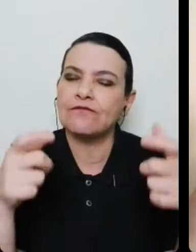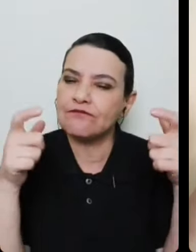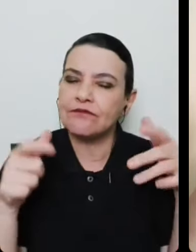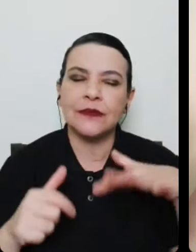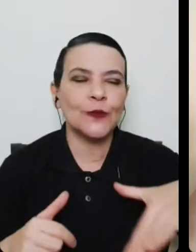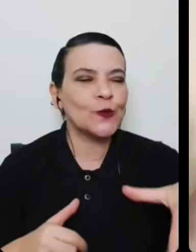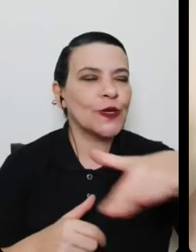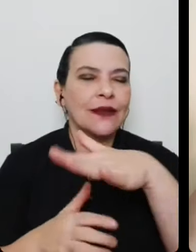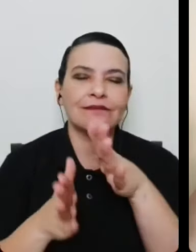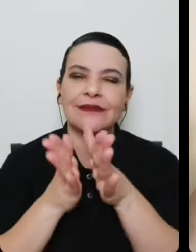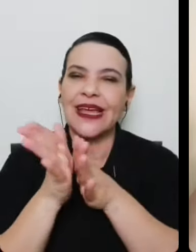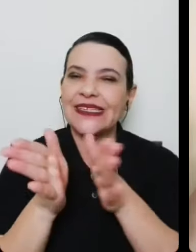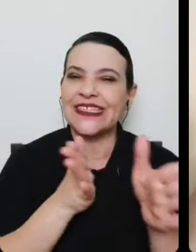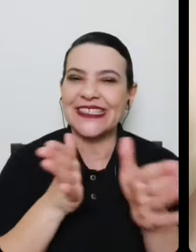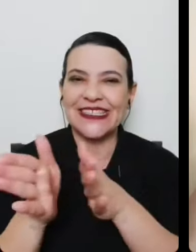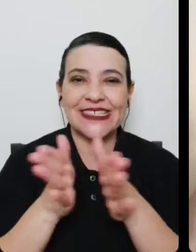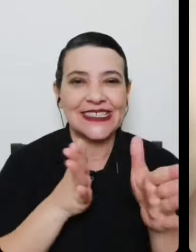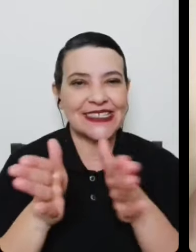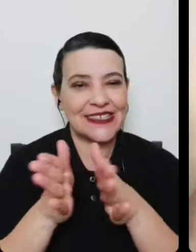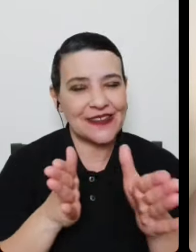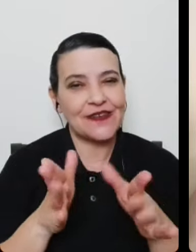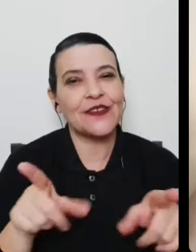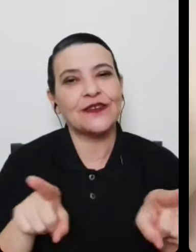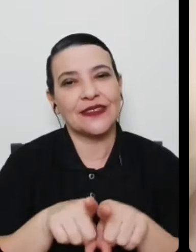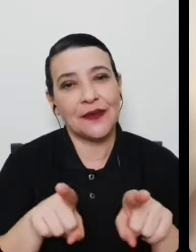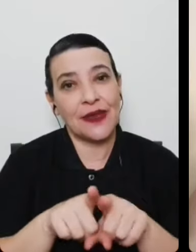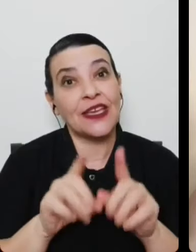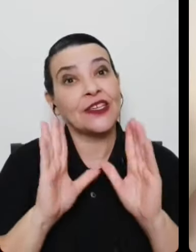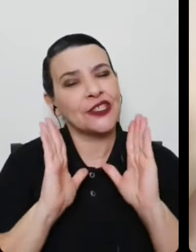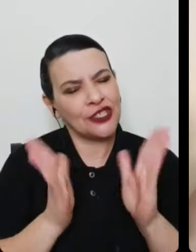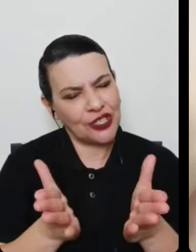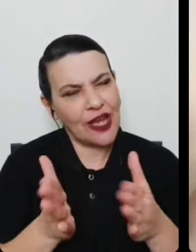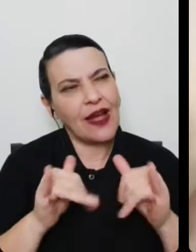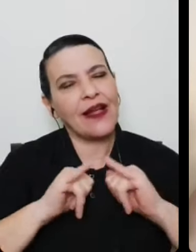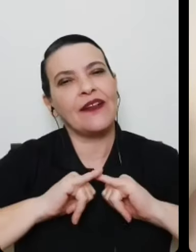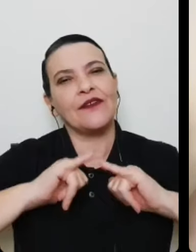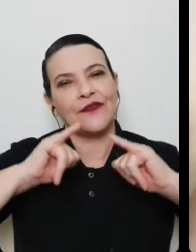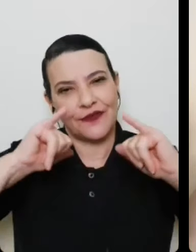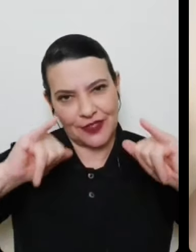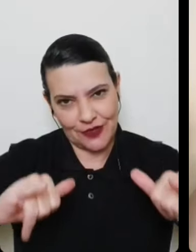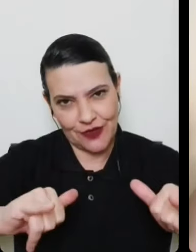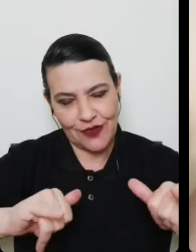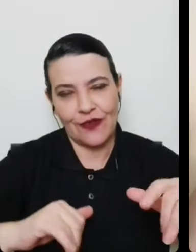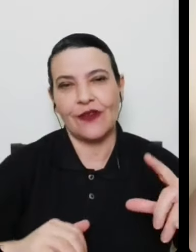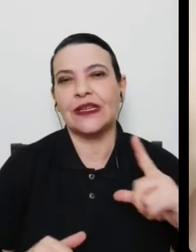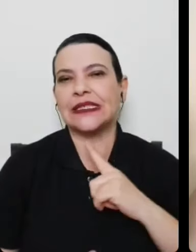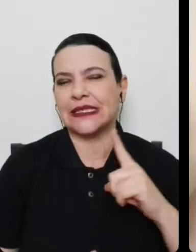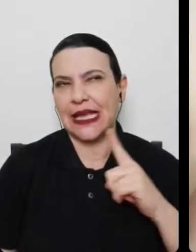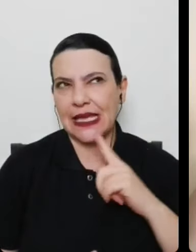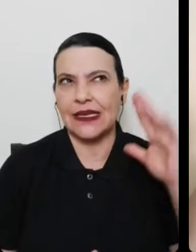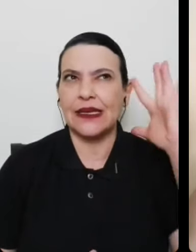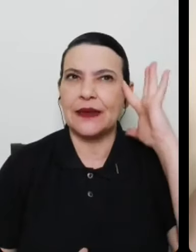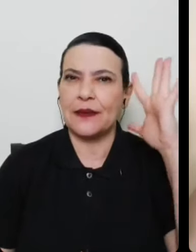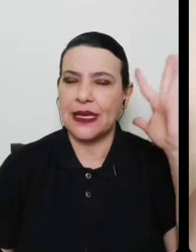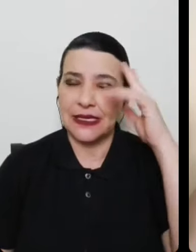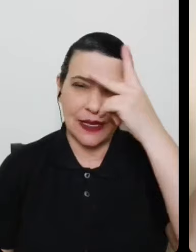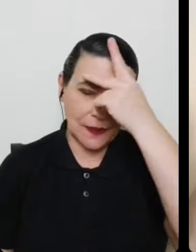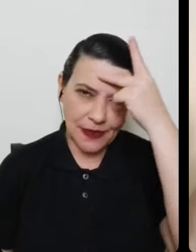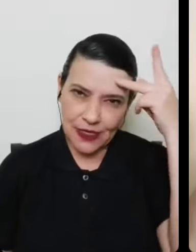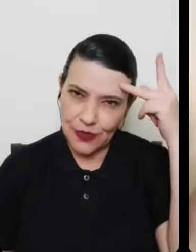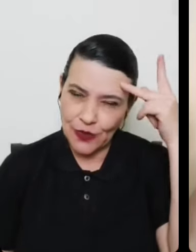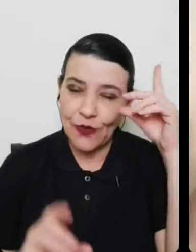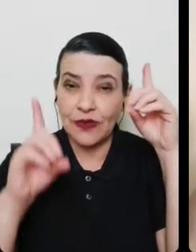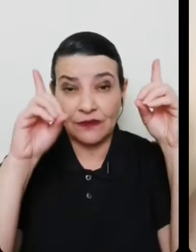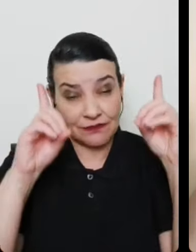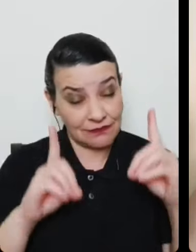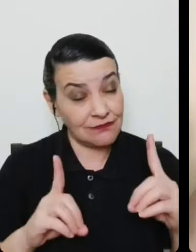acessível? Para além de, já deu o recado aqui para nós, né? A gente tem que pensar que essas pessoas com deficiência têm que fazer